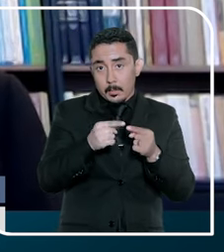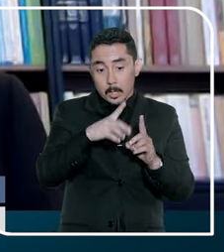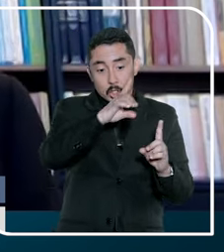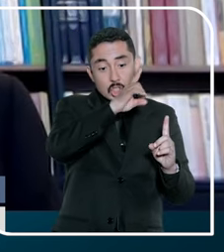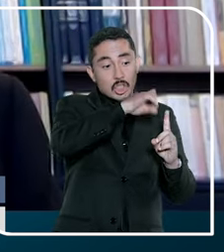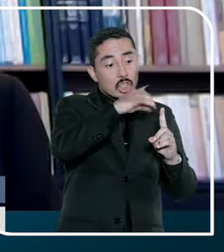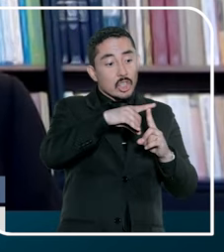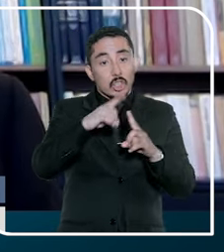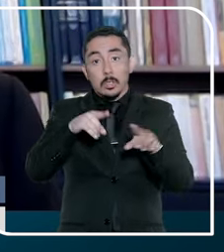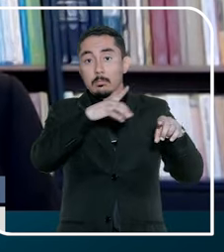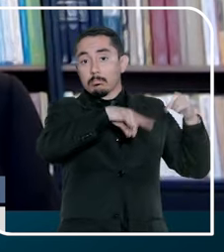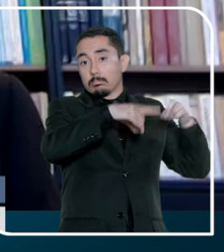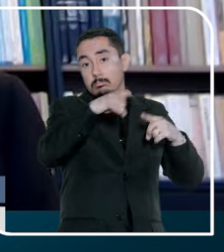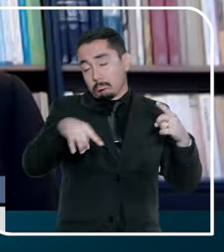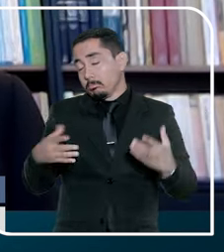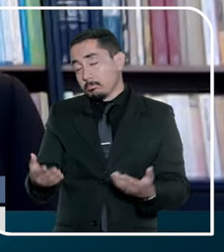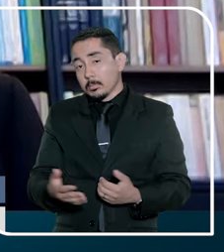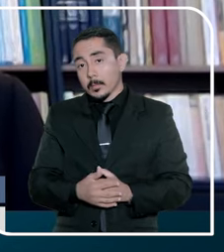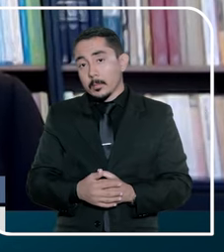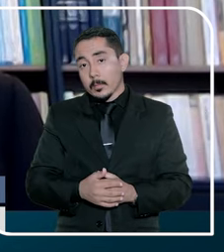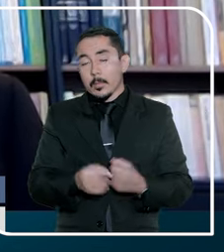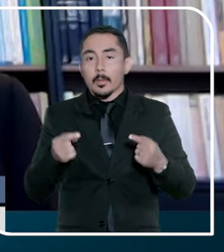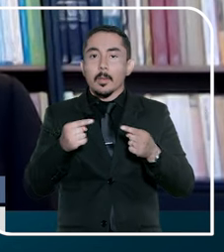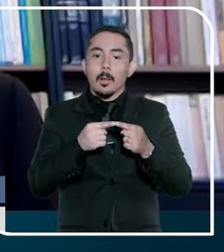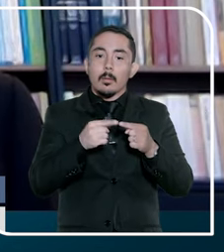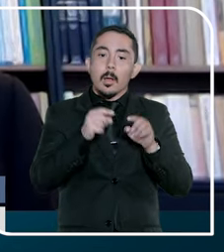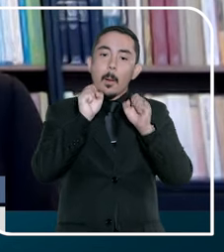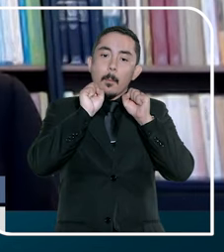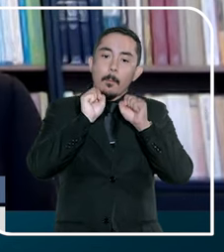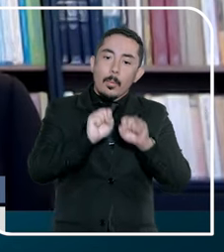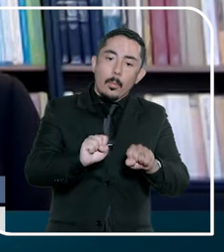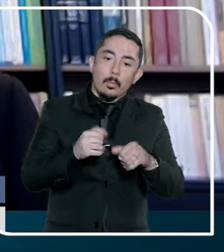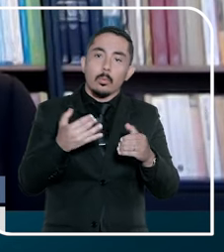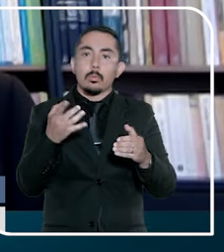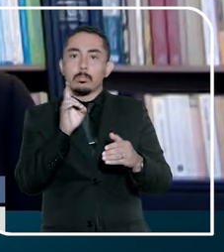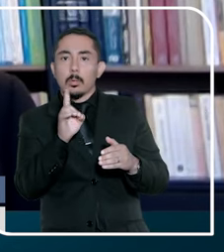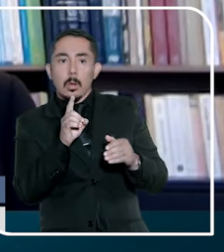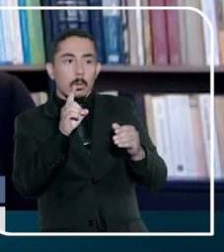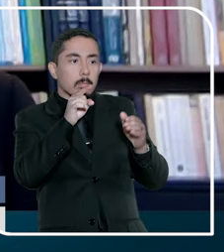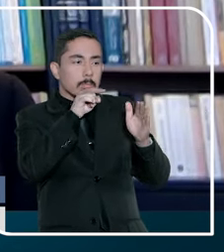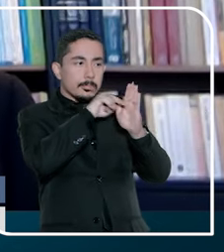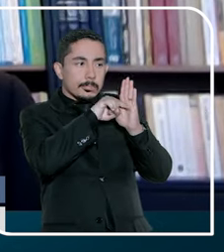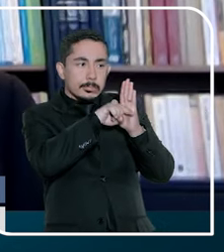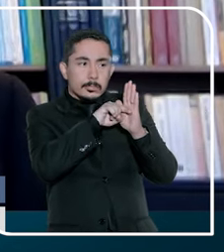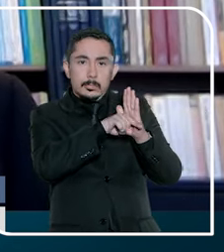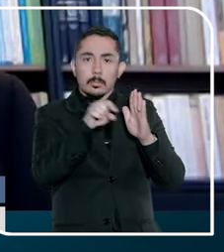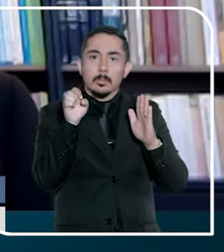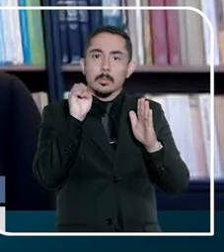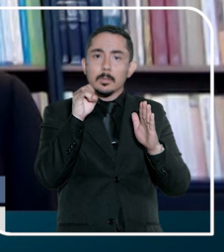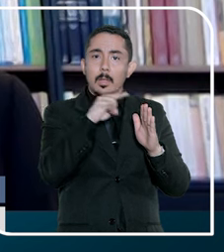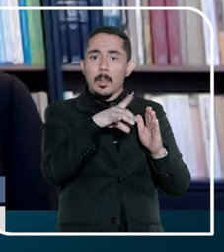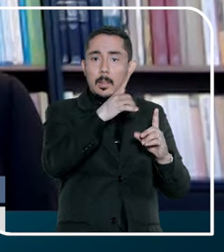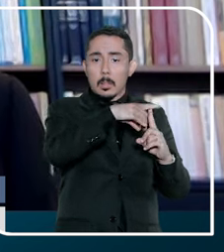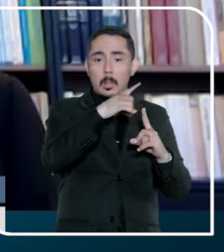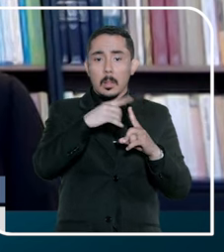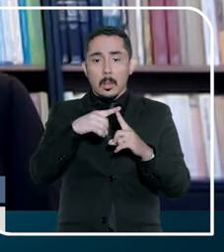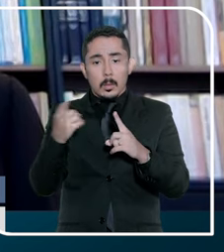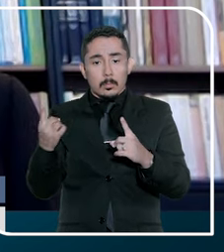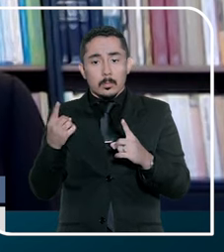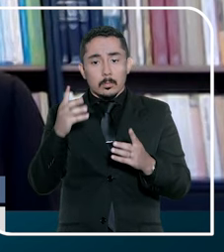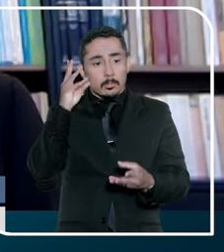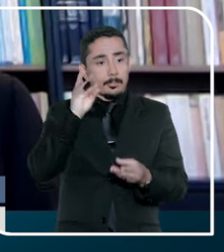categoria que realmente não possibilita a análise desses aspectos porque a tipicidade não leva em consideração as